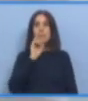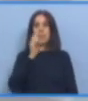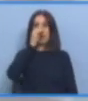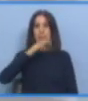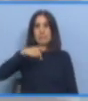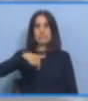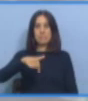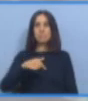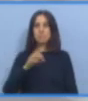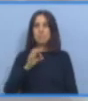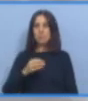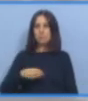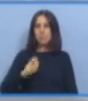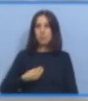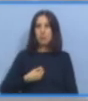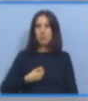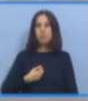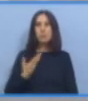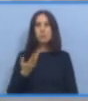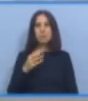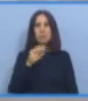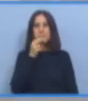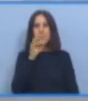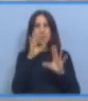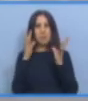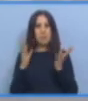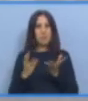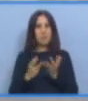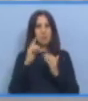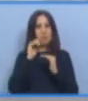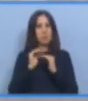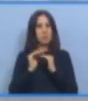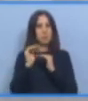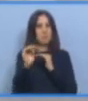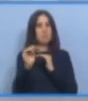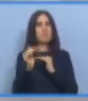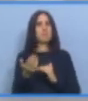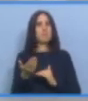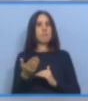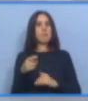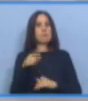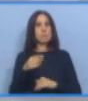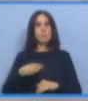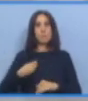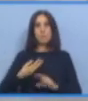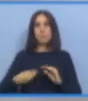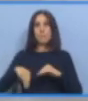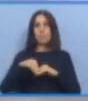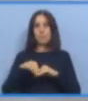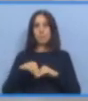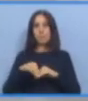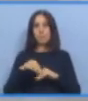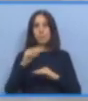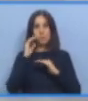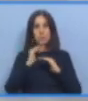Dia do Ambiente, por certo, vamos estar preocupados com um planeta sustentável, podemos juntar a esta preocupação o